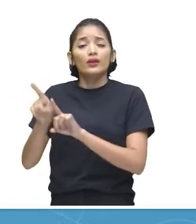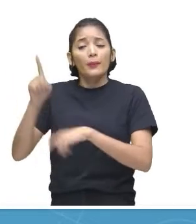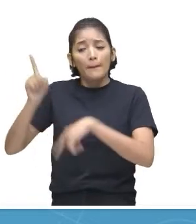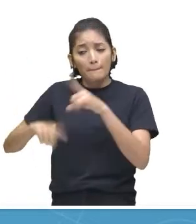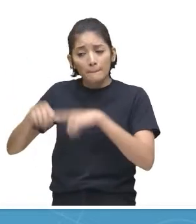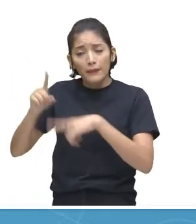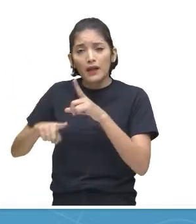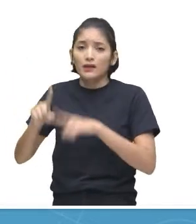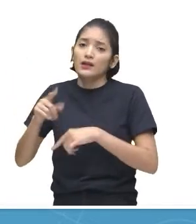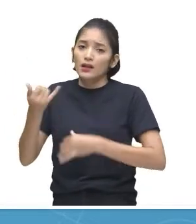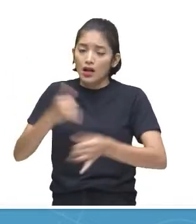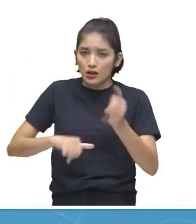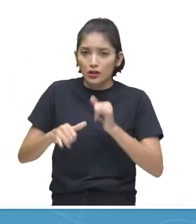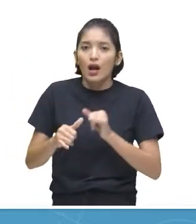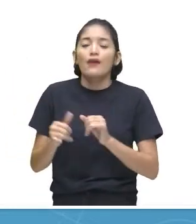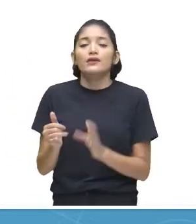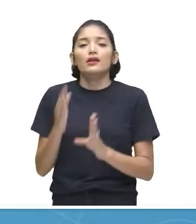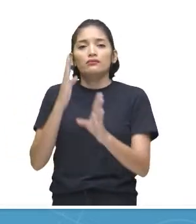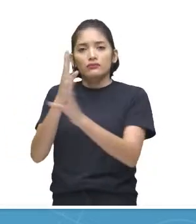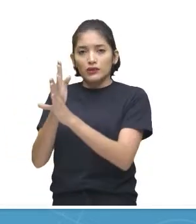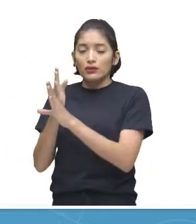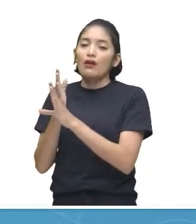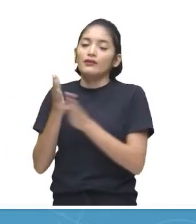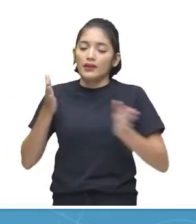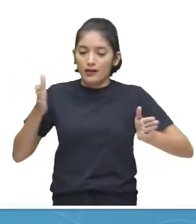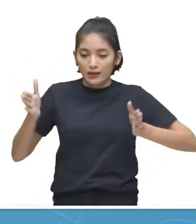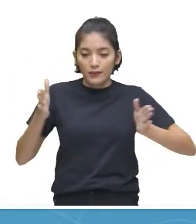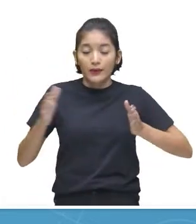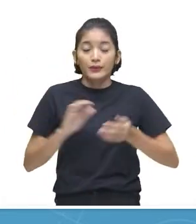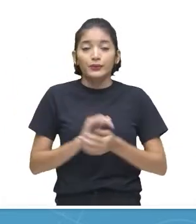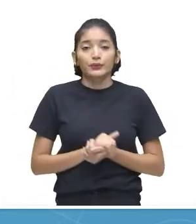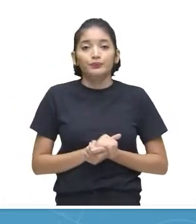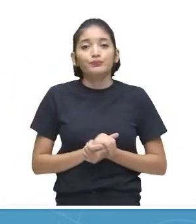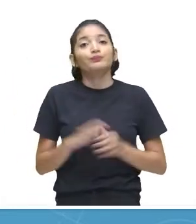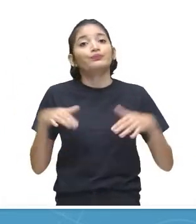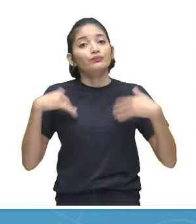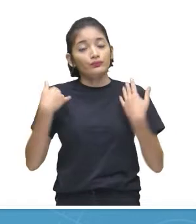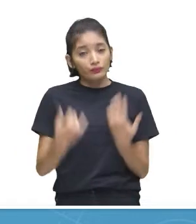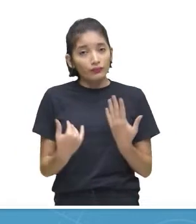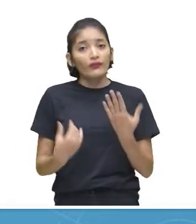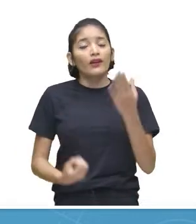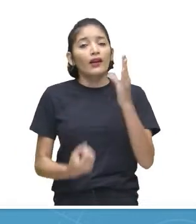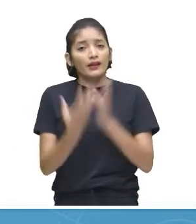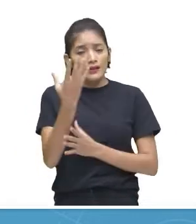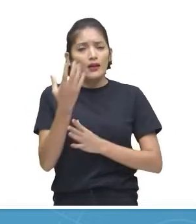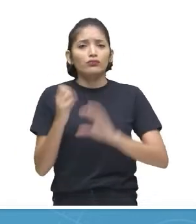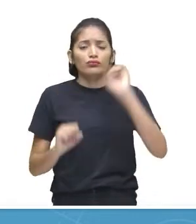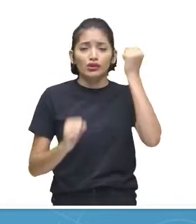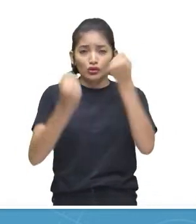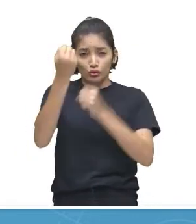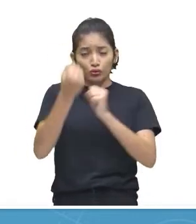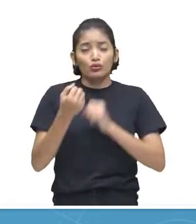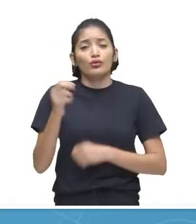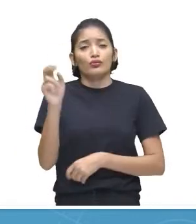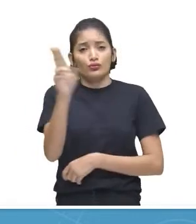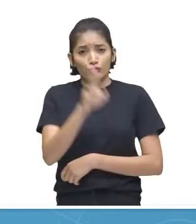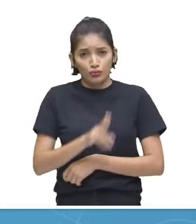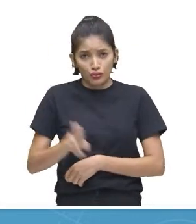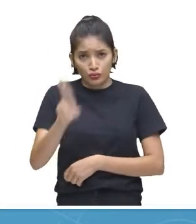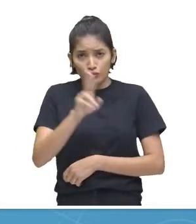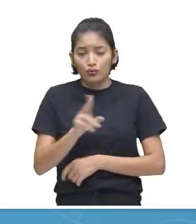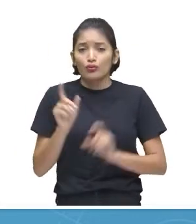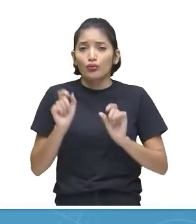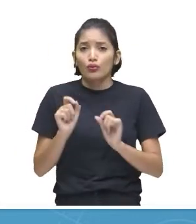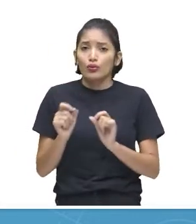ser descobertos junto nesse período. Então, a produção industrial, ela vai passar a utilizar, tornar-se